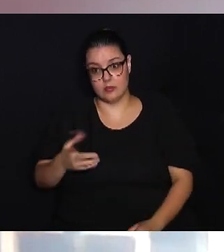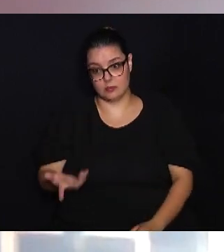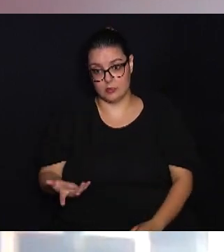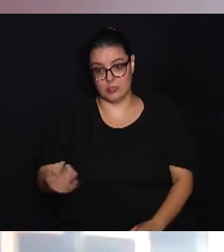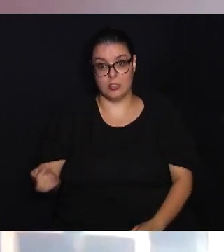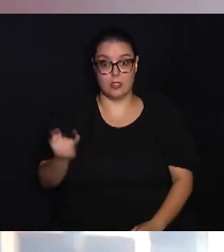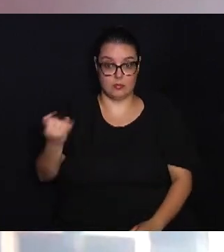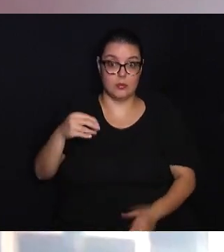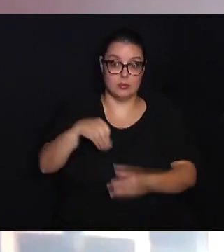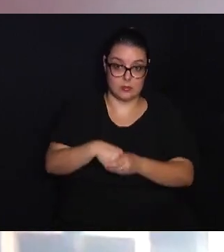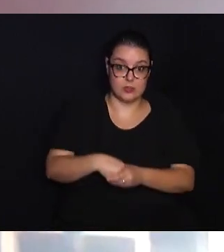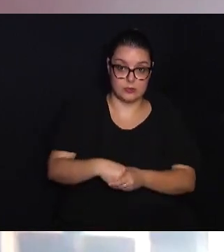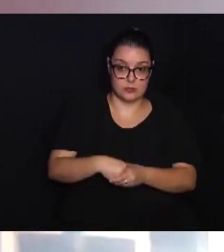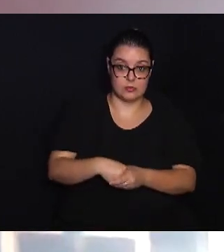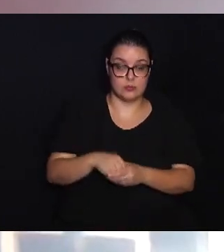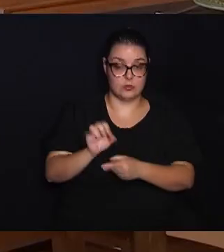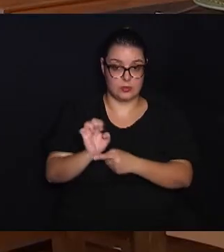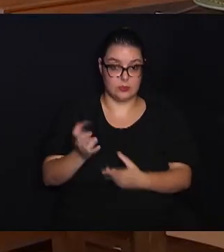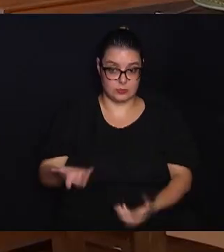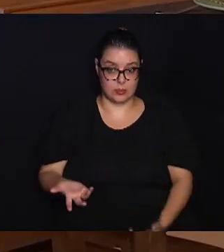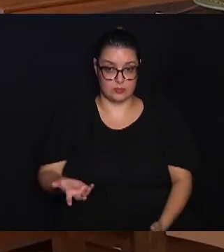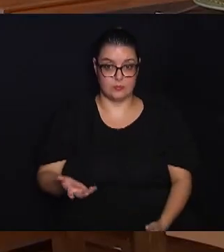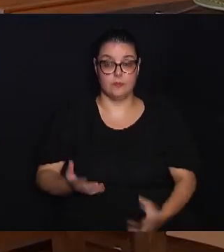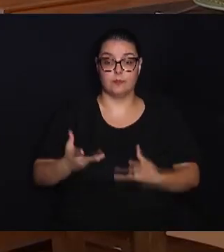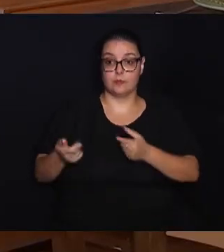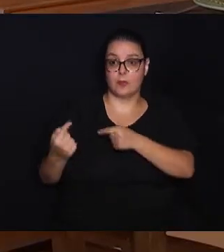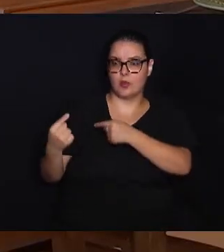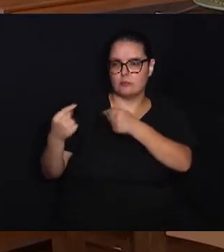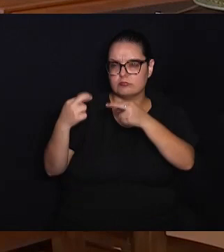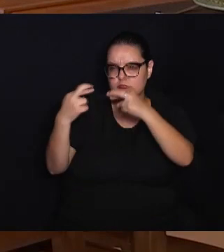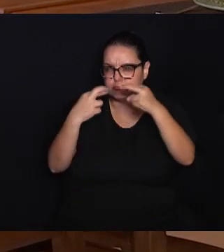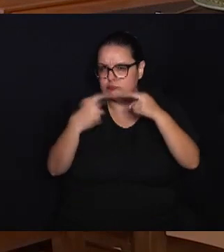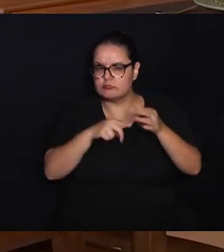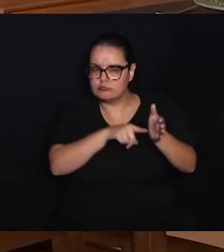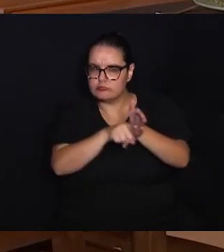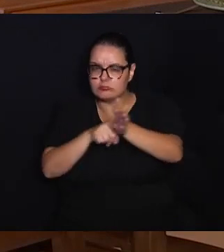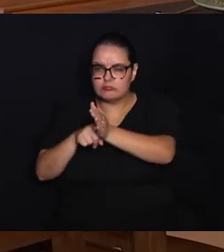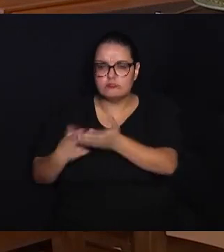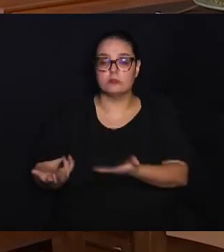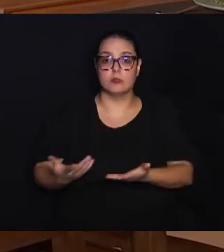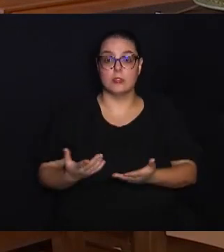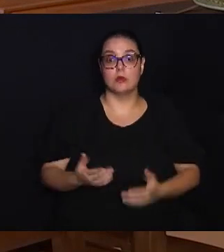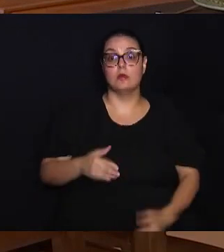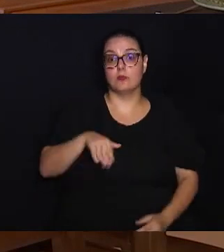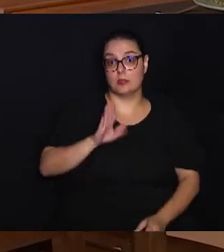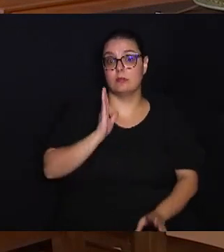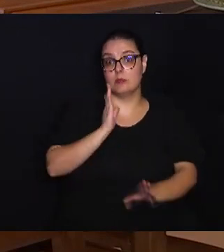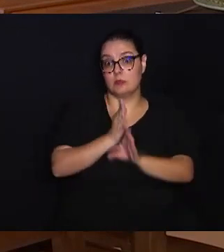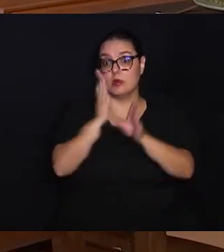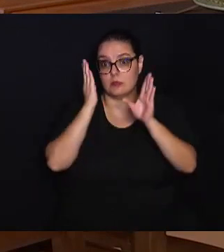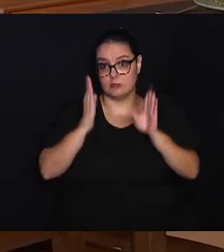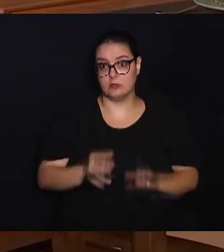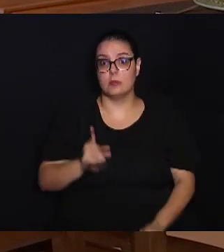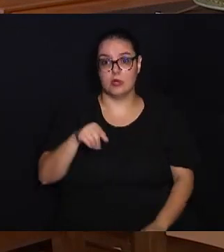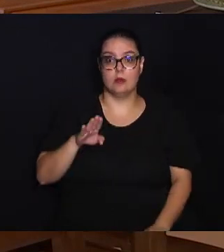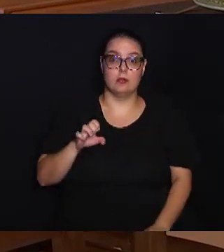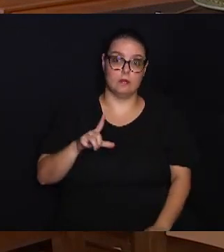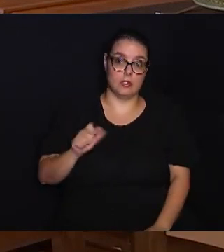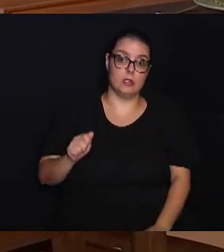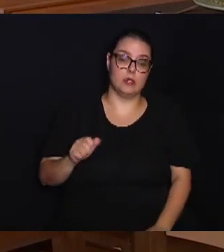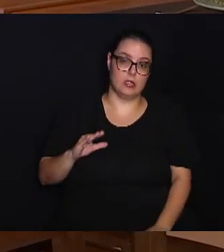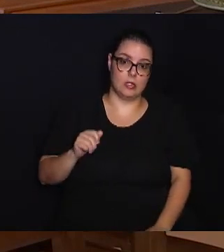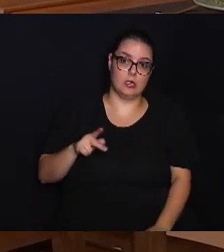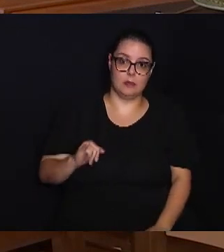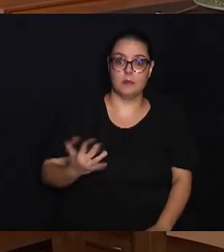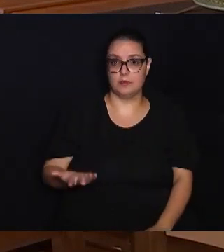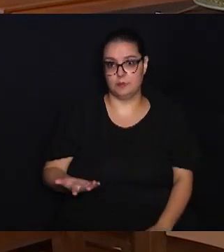o interior a importância do interior Então dentro de tudo isso que a gente levantou procurou pesquisou o que a gente mais se identificou foi